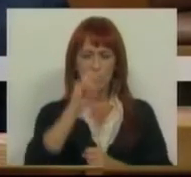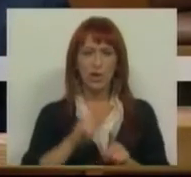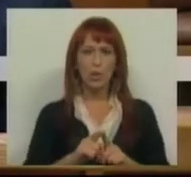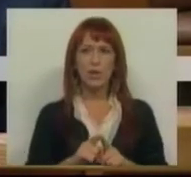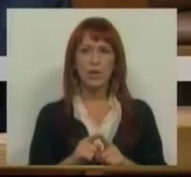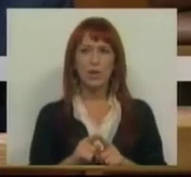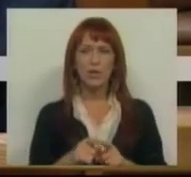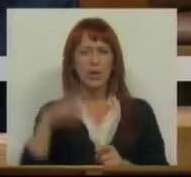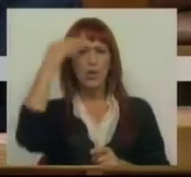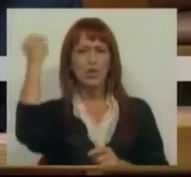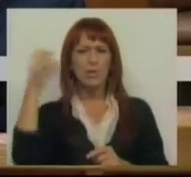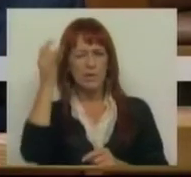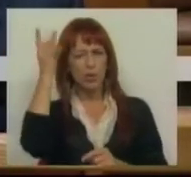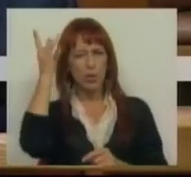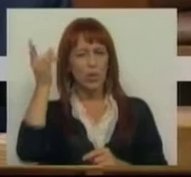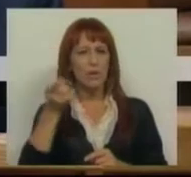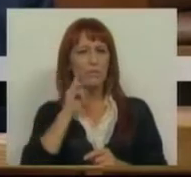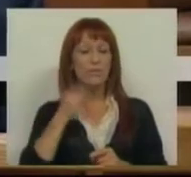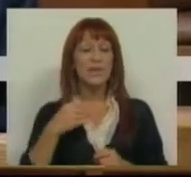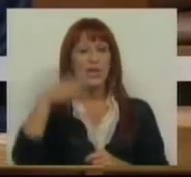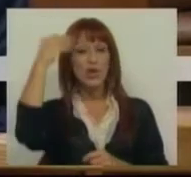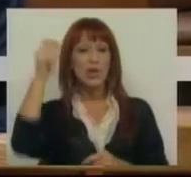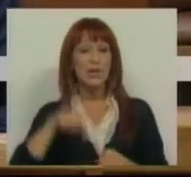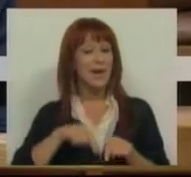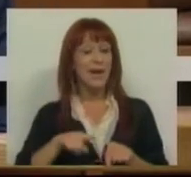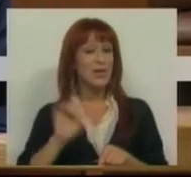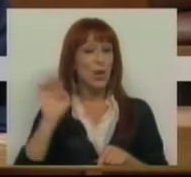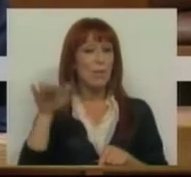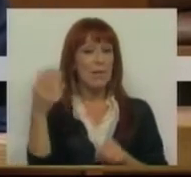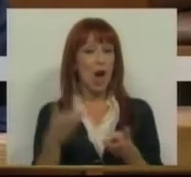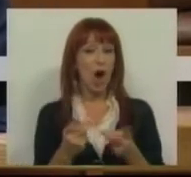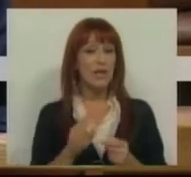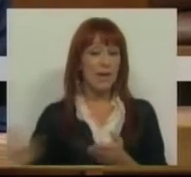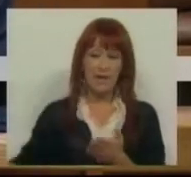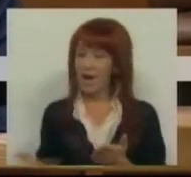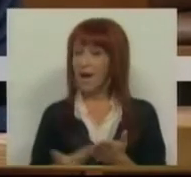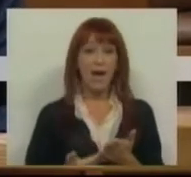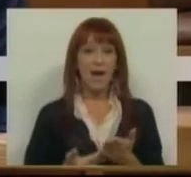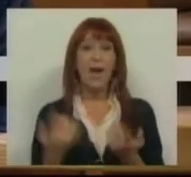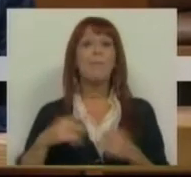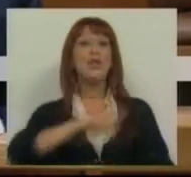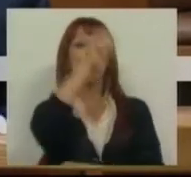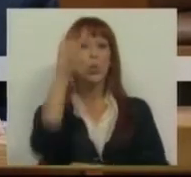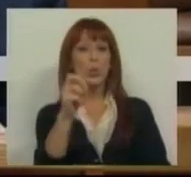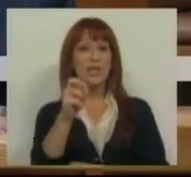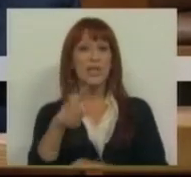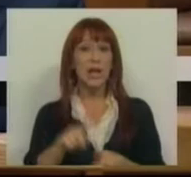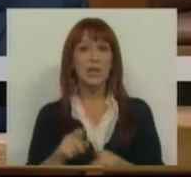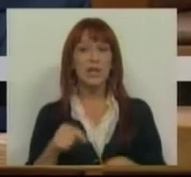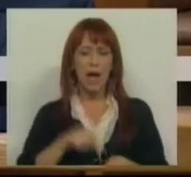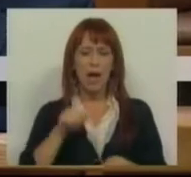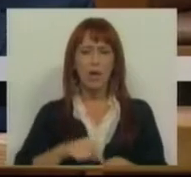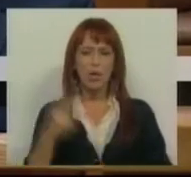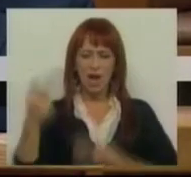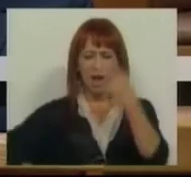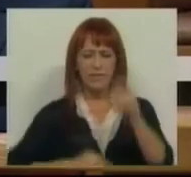com um esquecimento e um truque. Esqueceu-se que este não é o primeiro orçamento que apresenta, mas o terceiro, e que está na hora